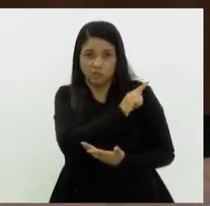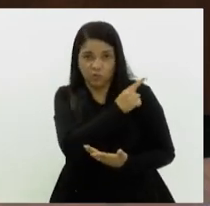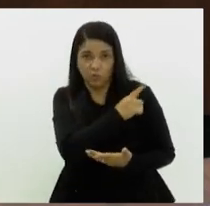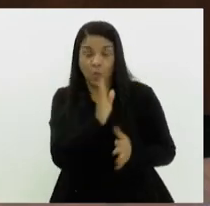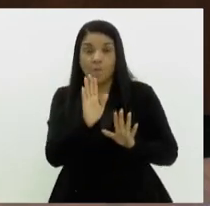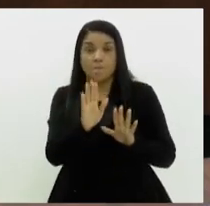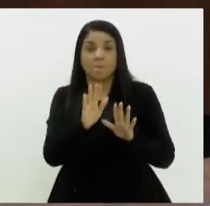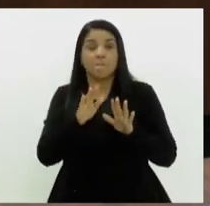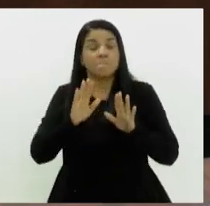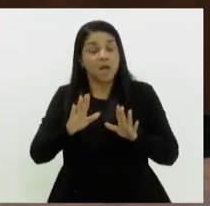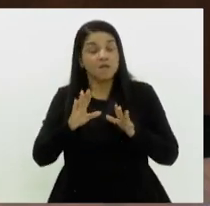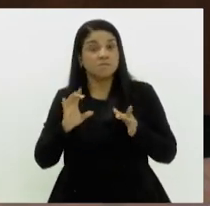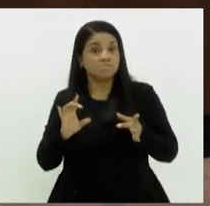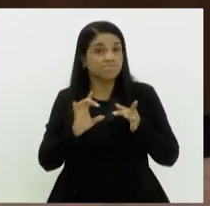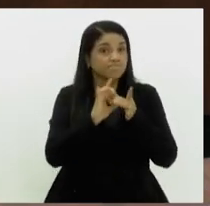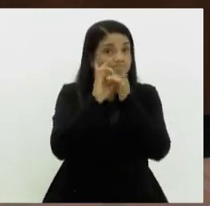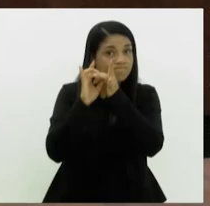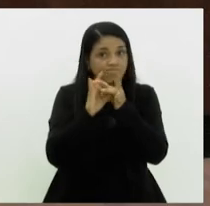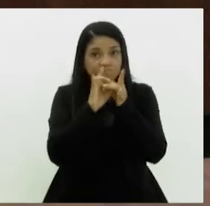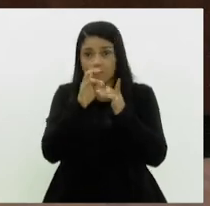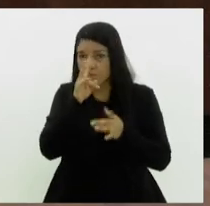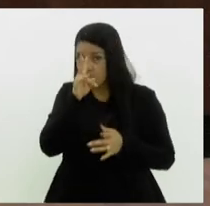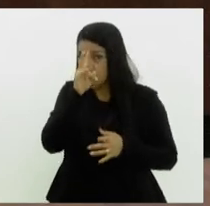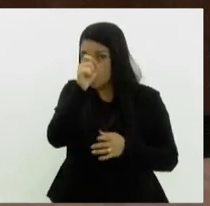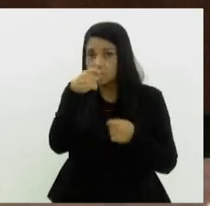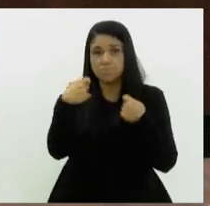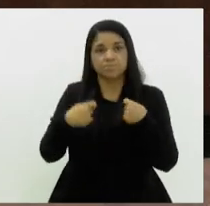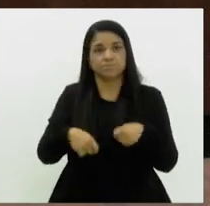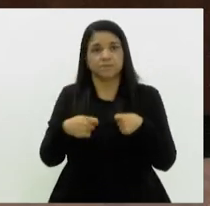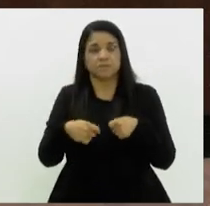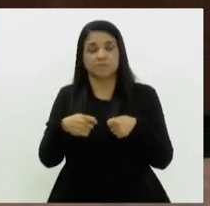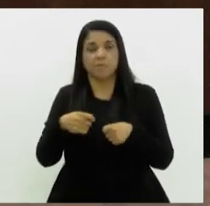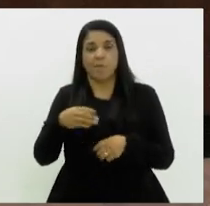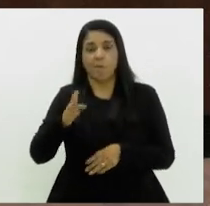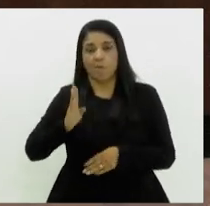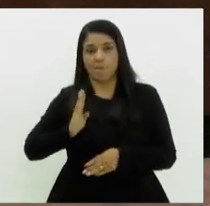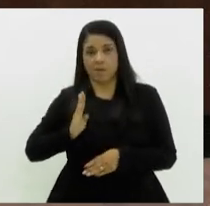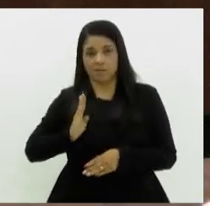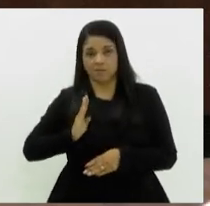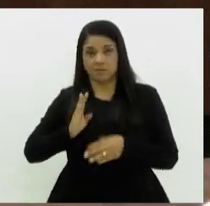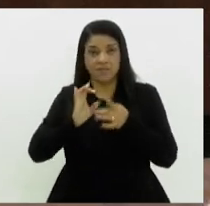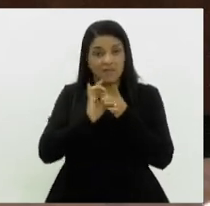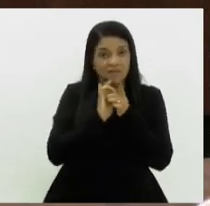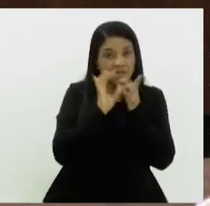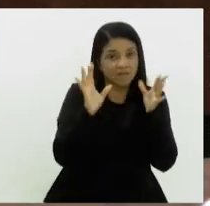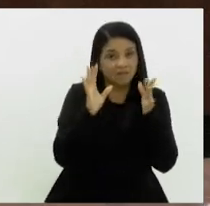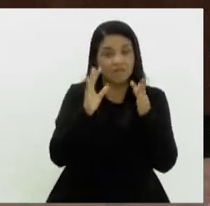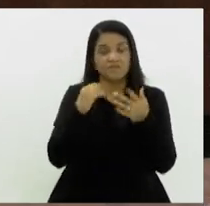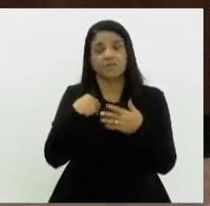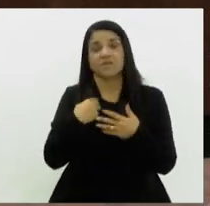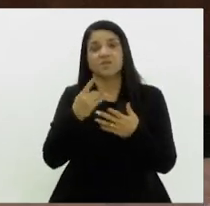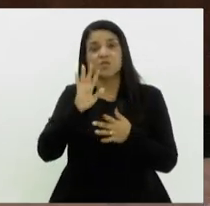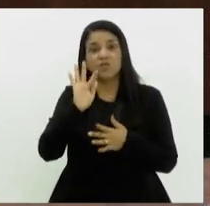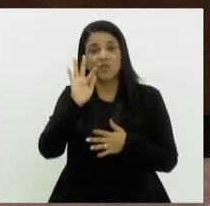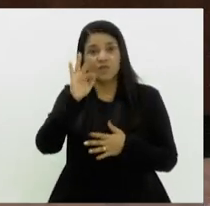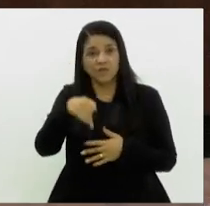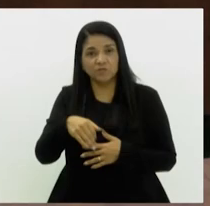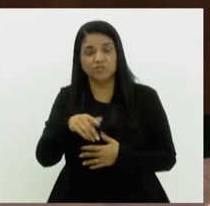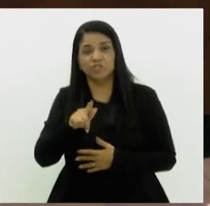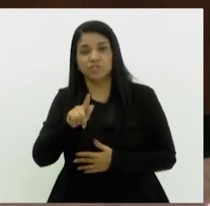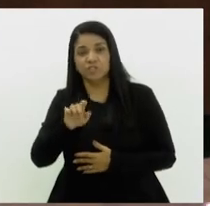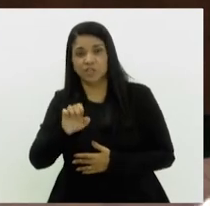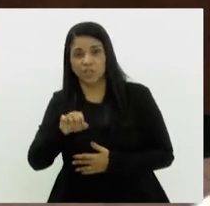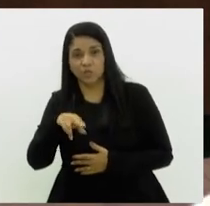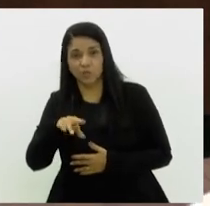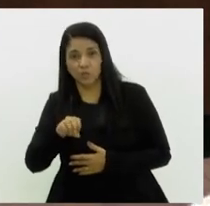devemos somar forças e pedir uma Palestina livre e o fim do genocídio do povo palestino.